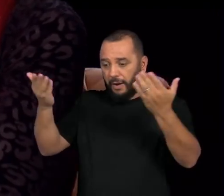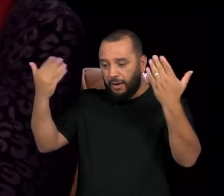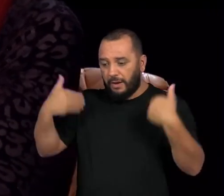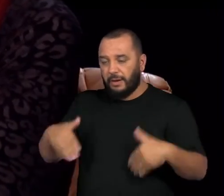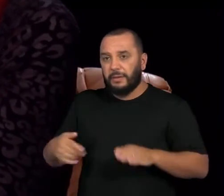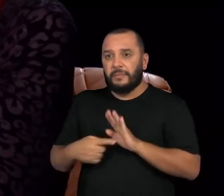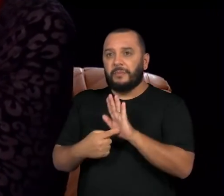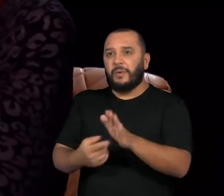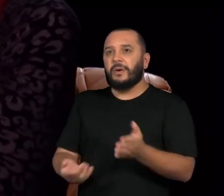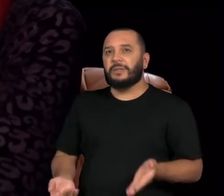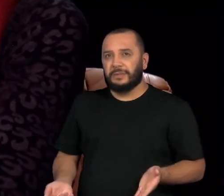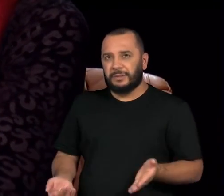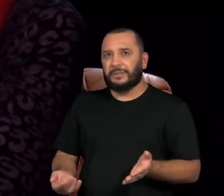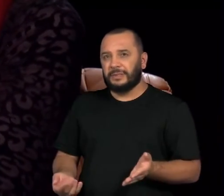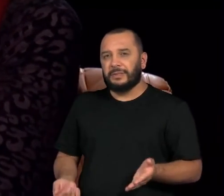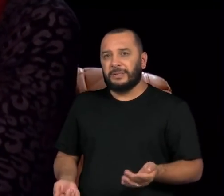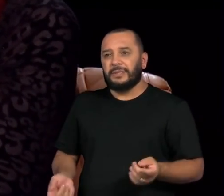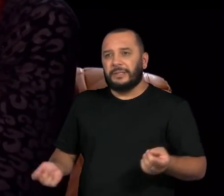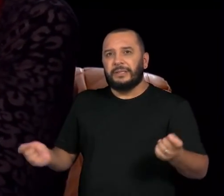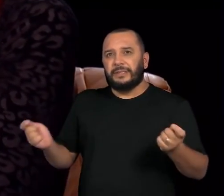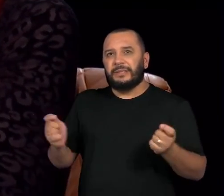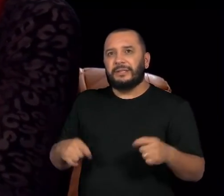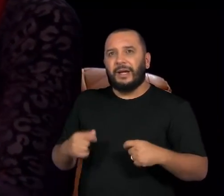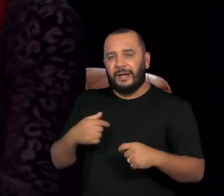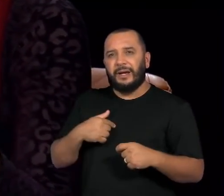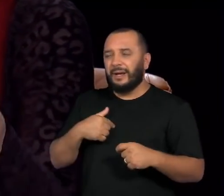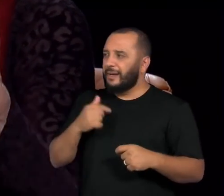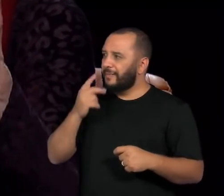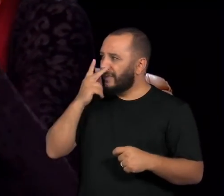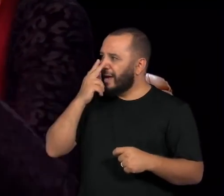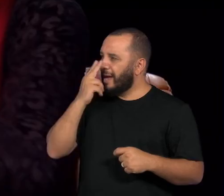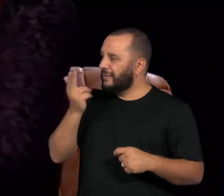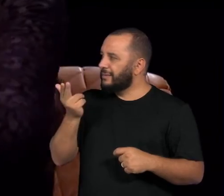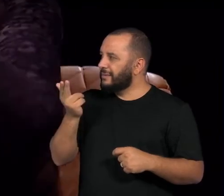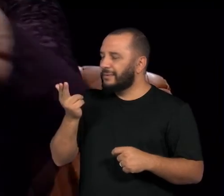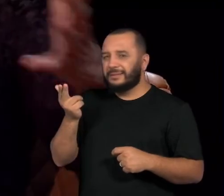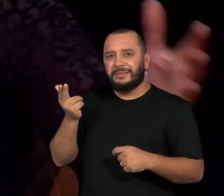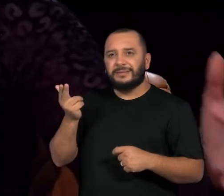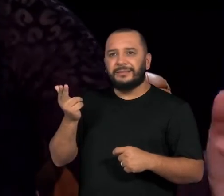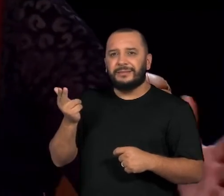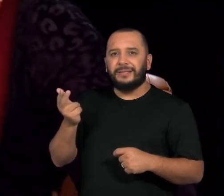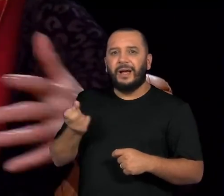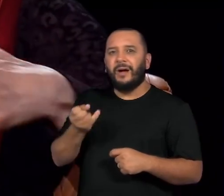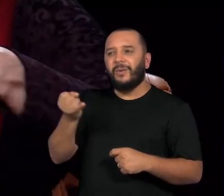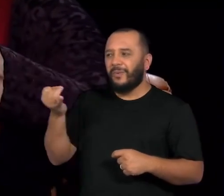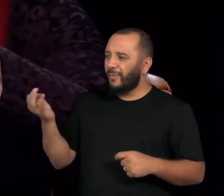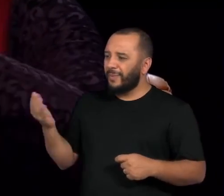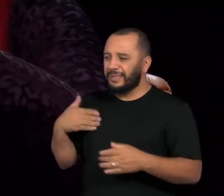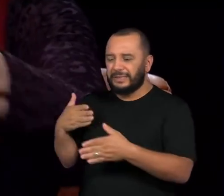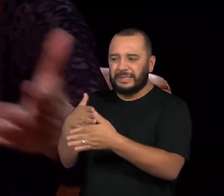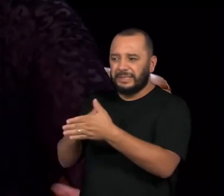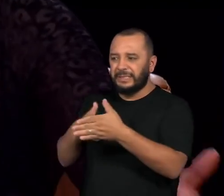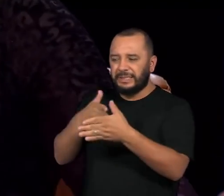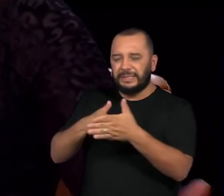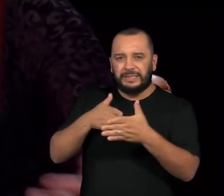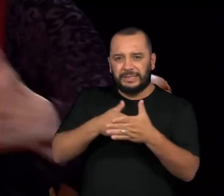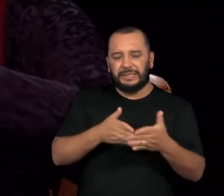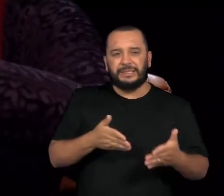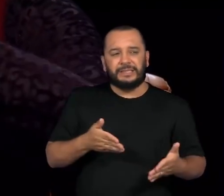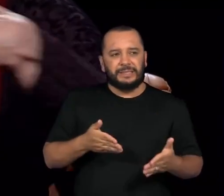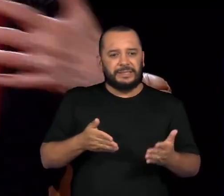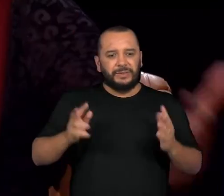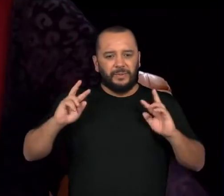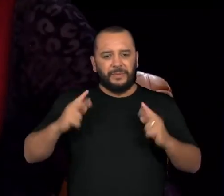está sempre com a possibilidade de ser impedido por trocentas coisas infinitamente